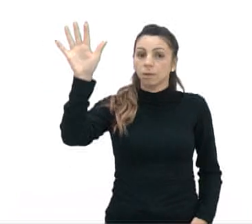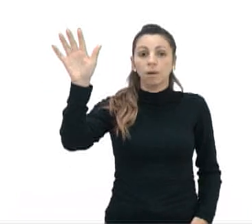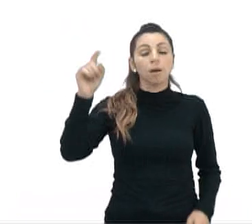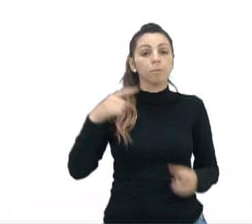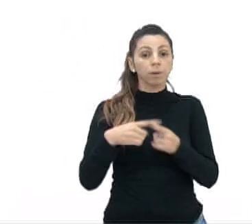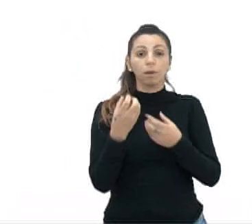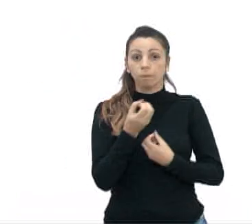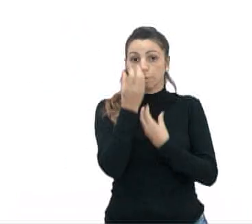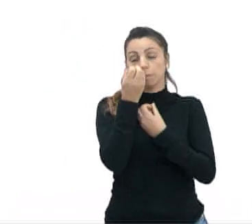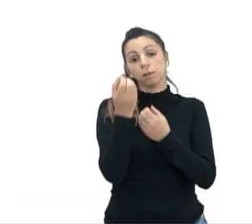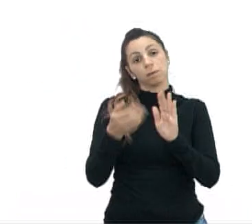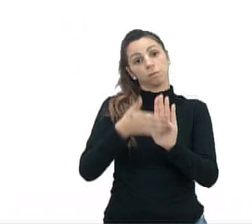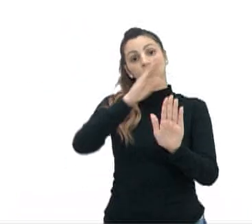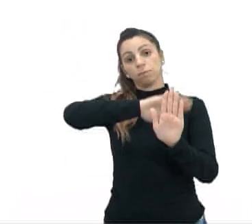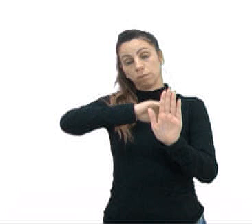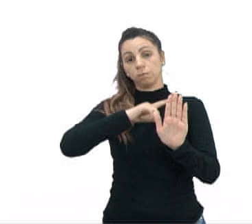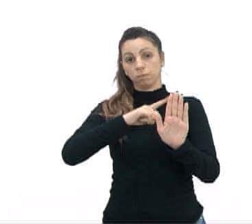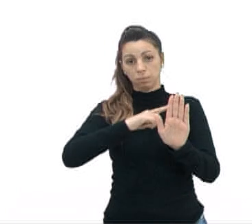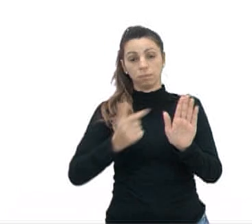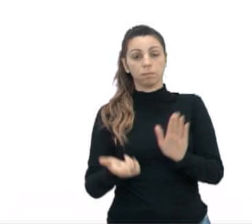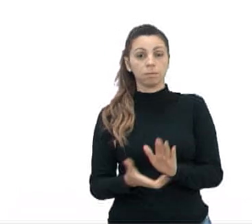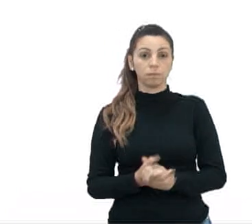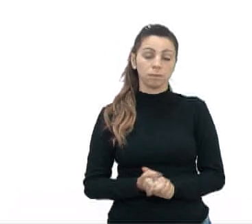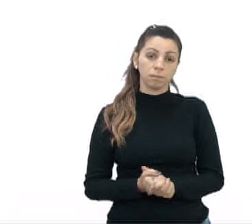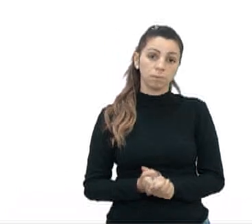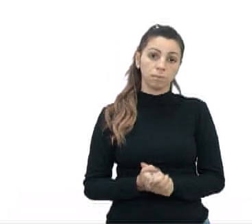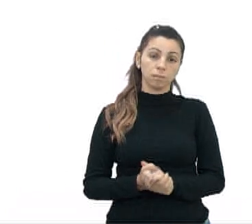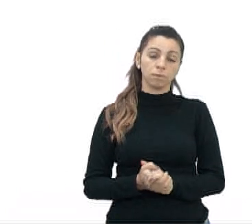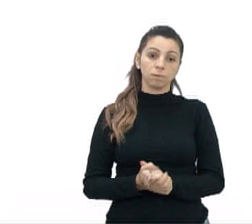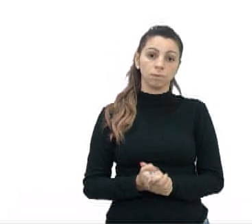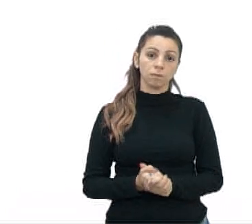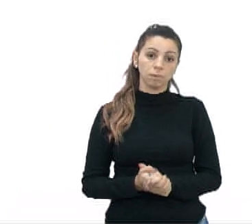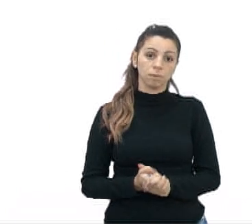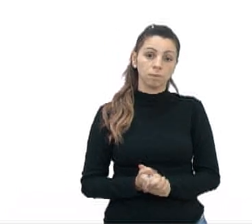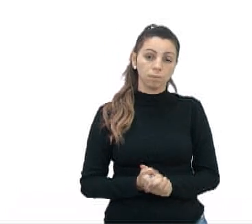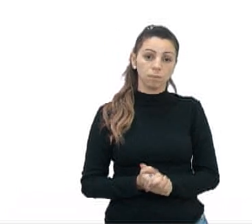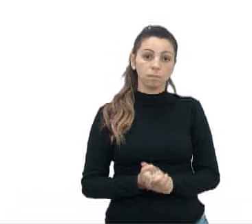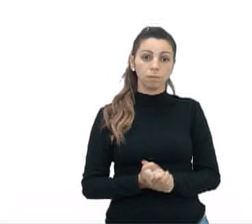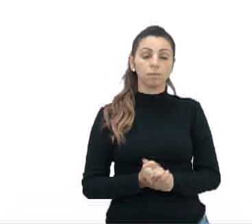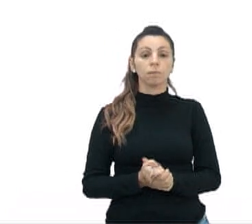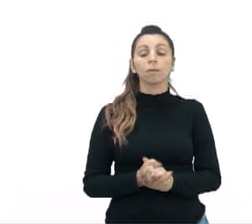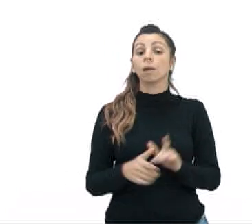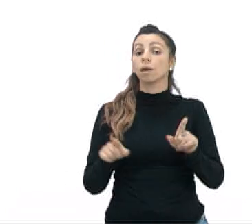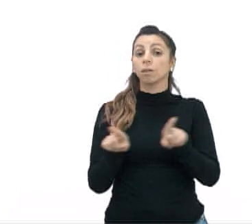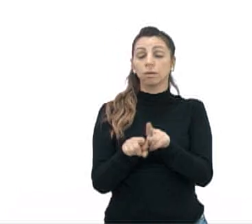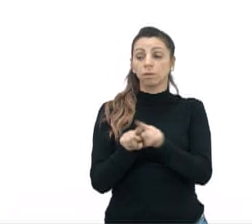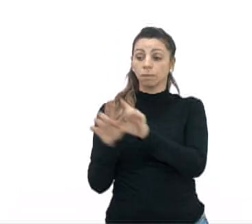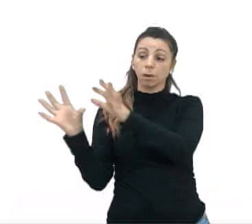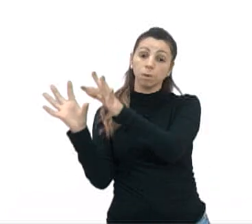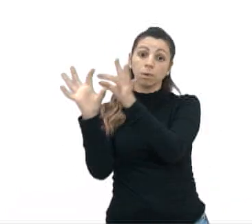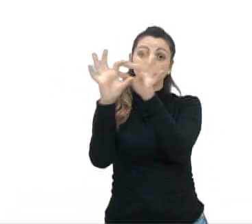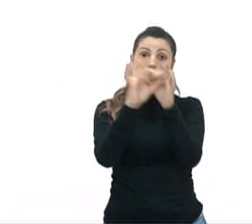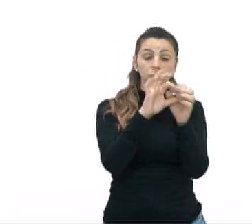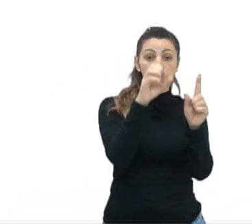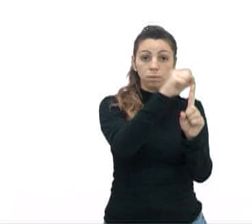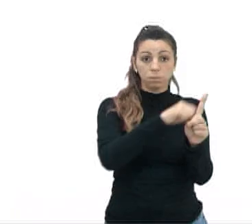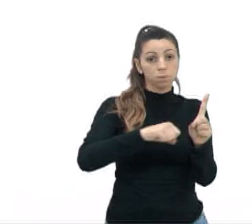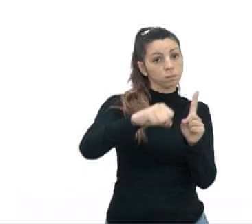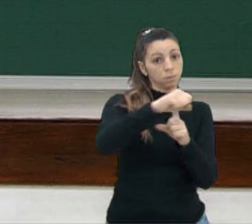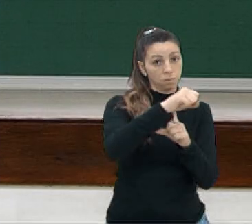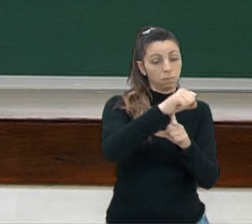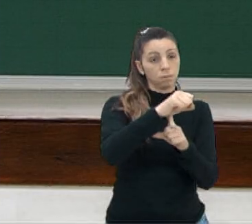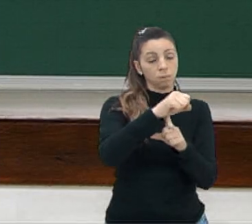aquela informação. Enfim, você tem que ver a composição como um todo e, por último, o contexto social que está inserido.